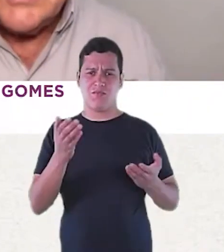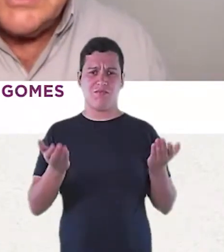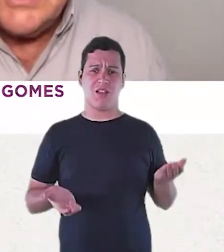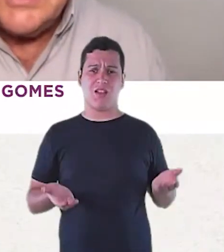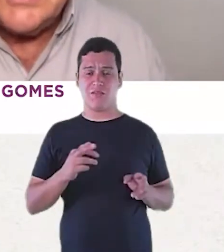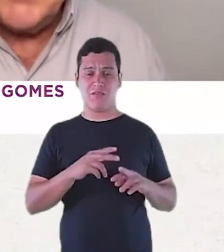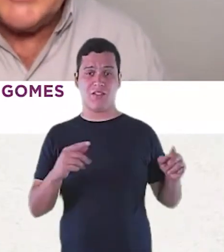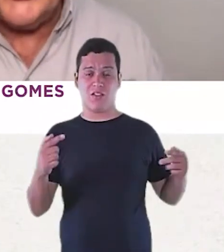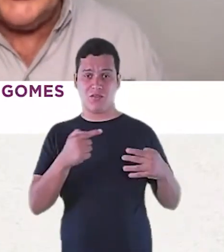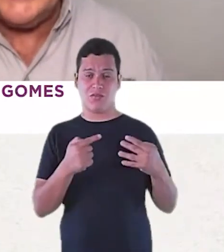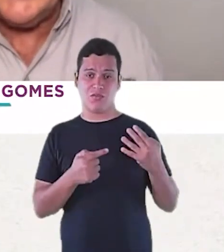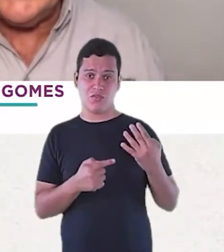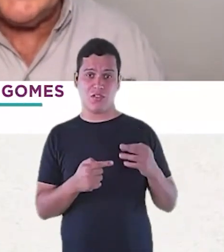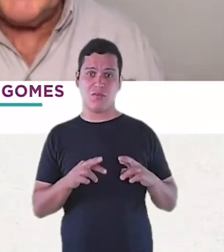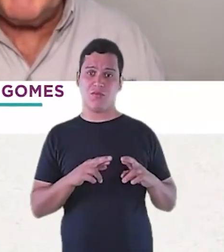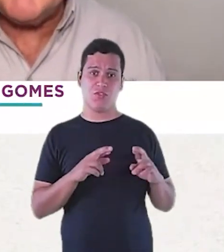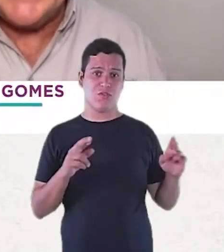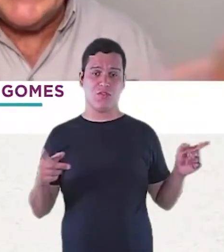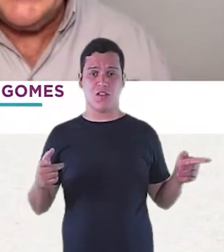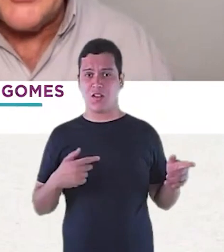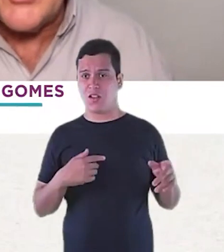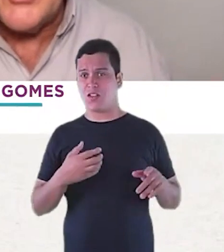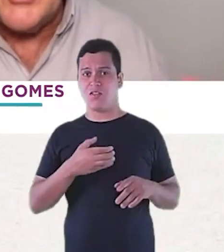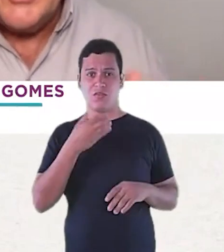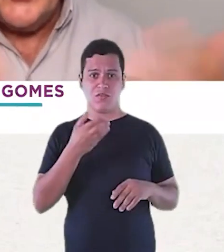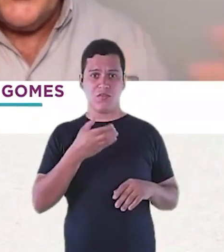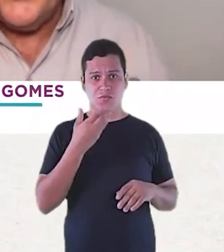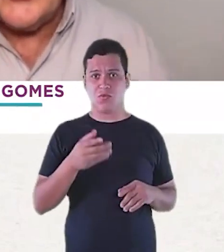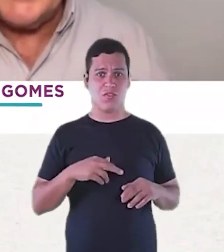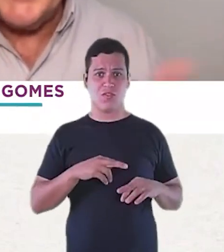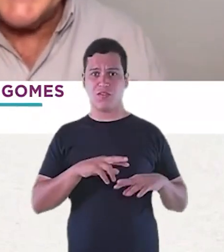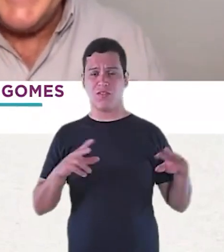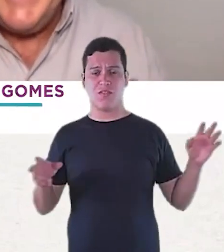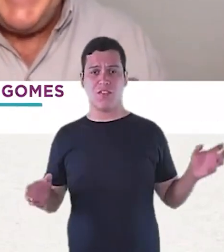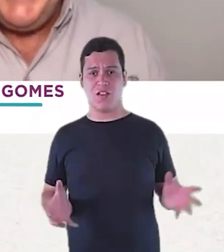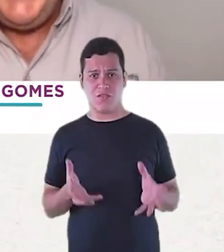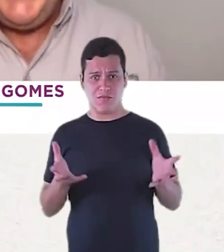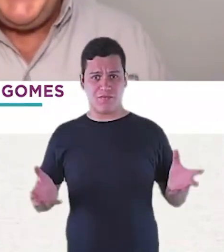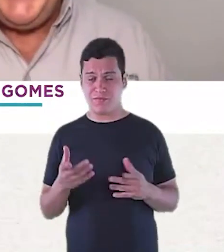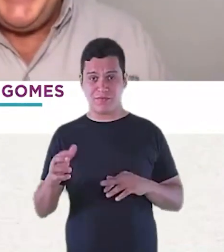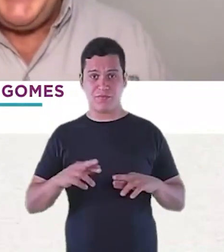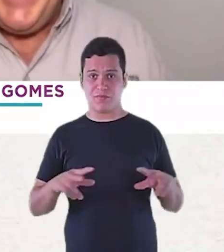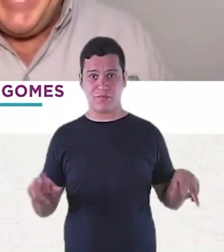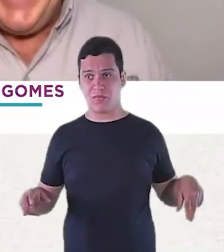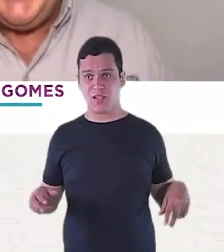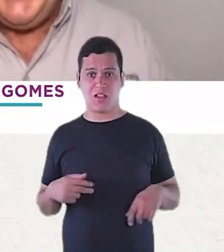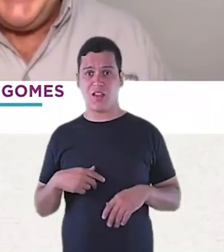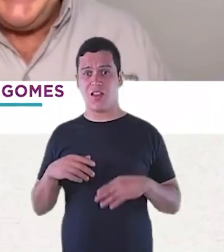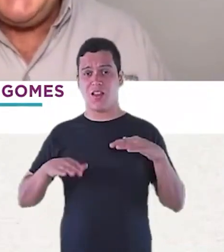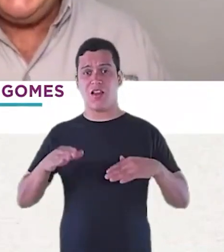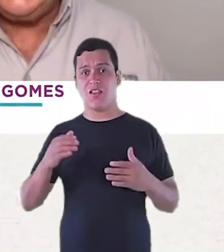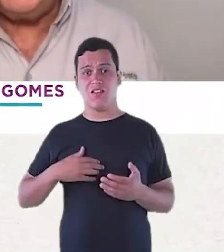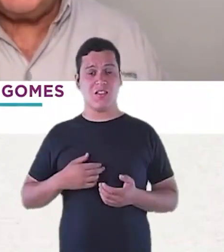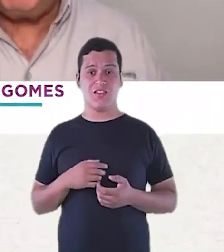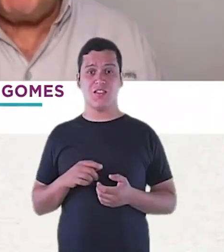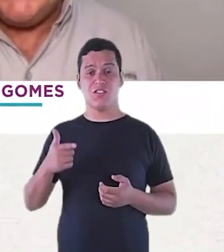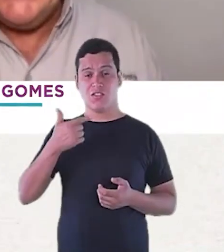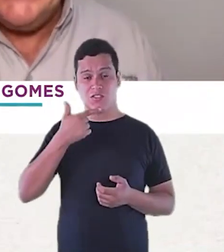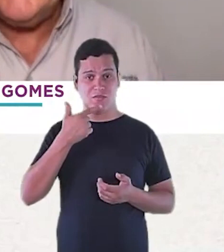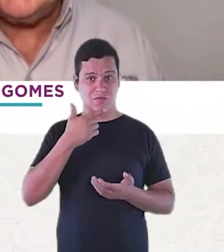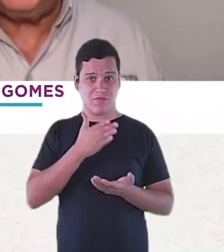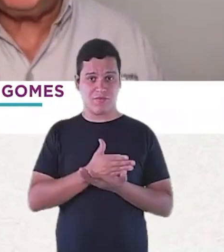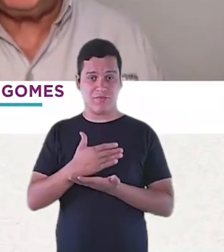de mandioca, pesar queijo, ouro de amanhã. Grande, um espaço de queijo grande. E aí tem